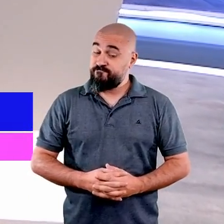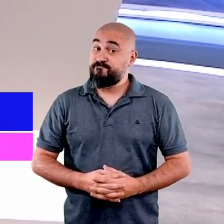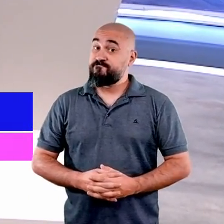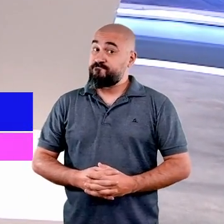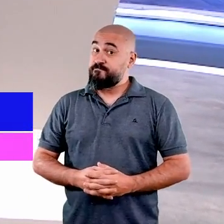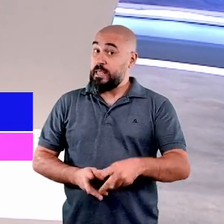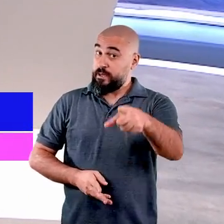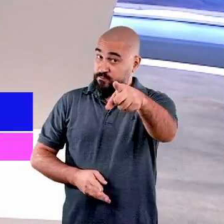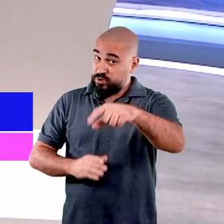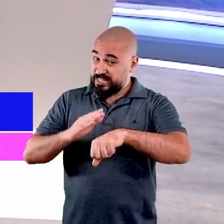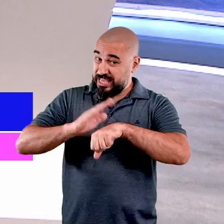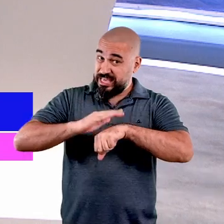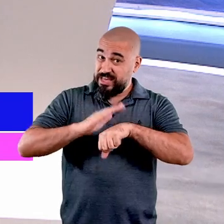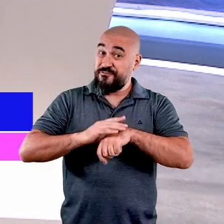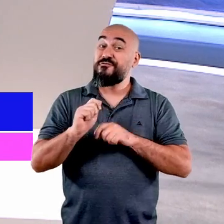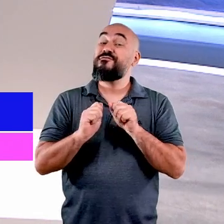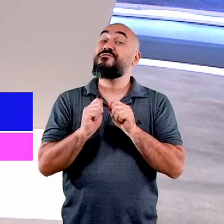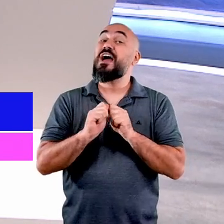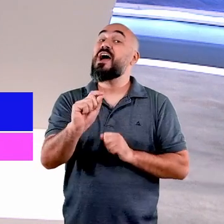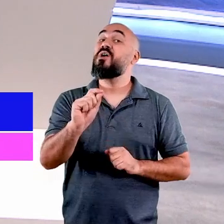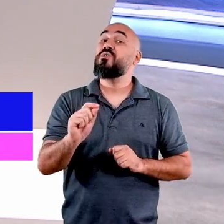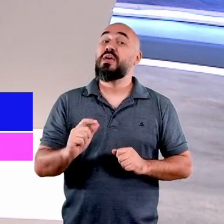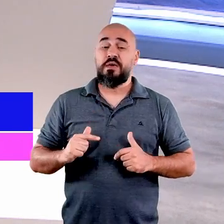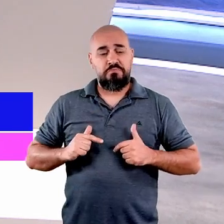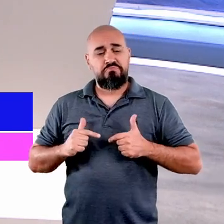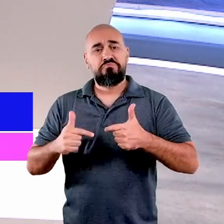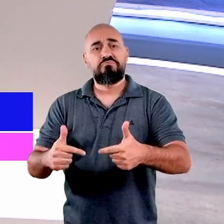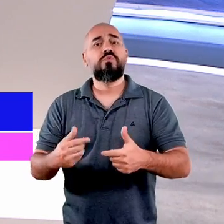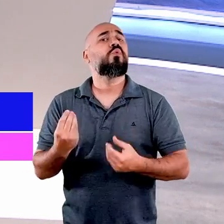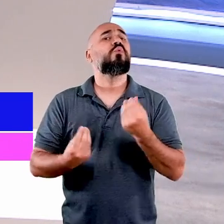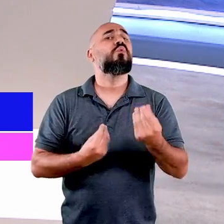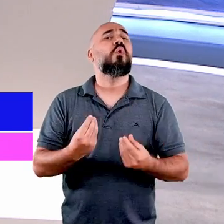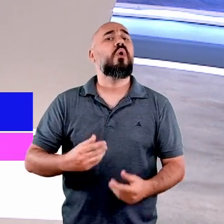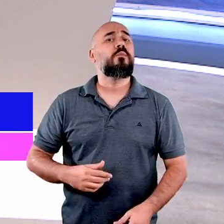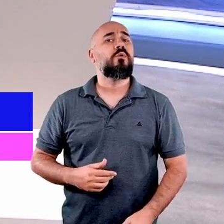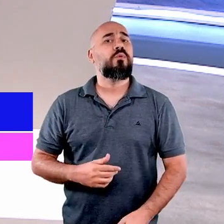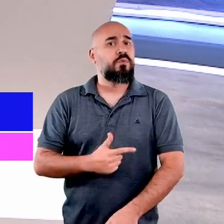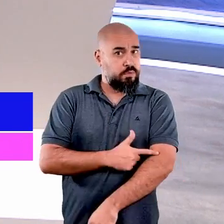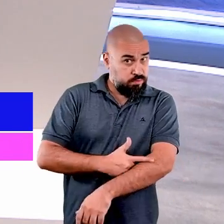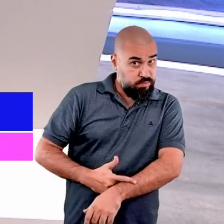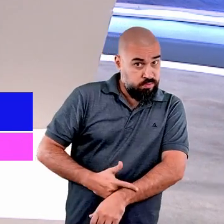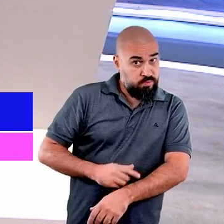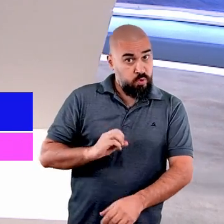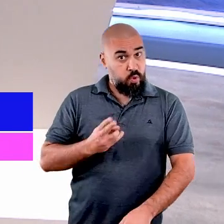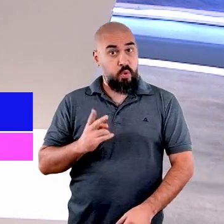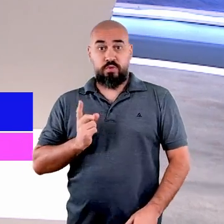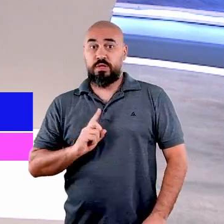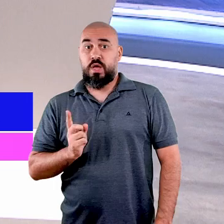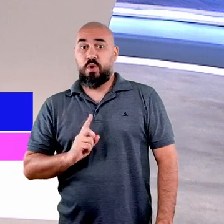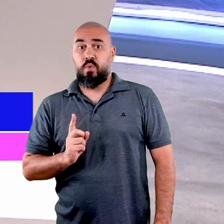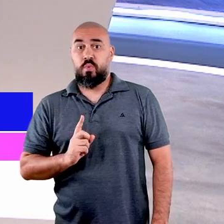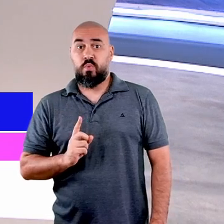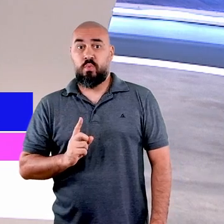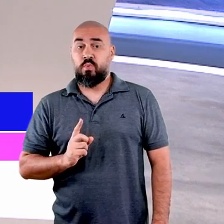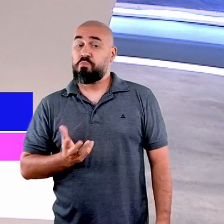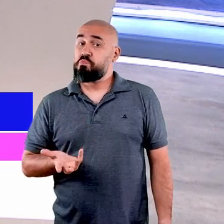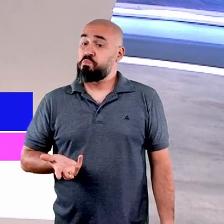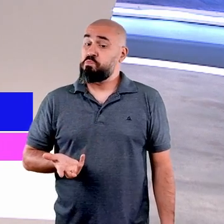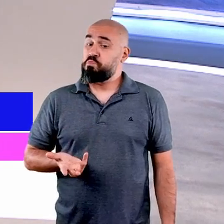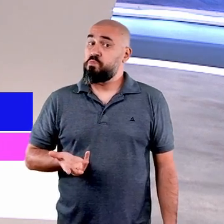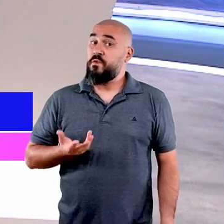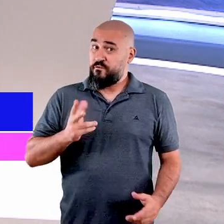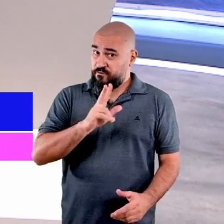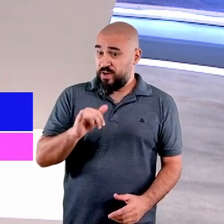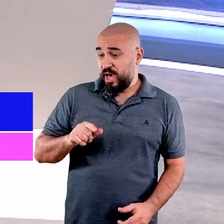Eu espero que a morte não nos alcance e que Jesus Cristo regresse com todos nós ainda em vida,